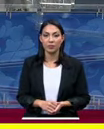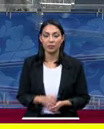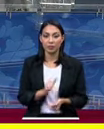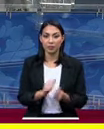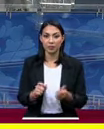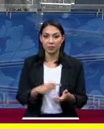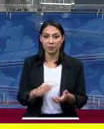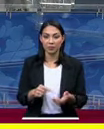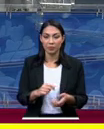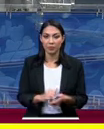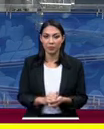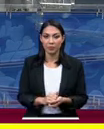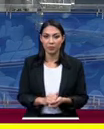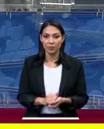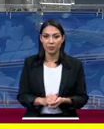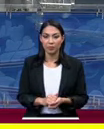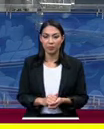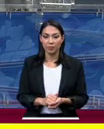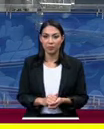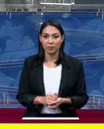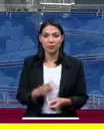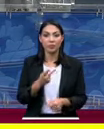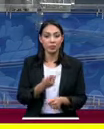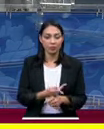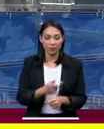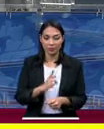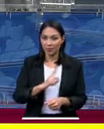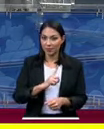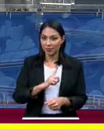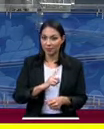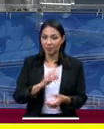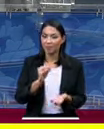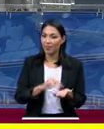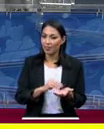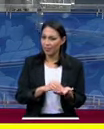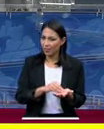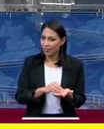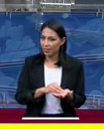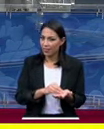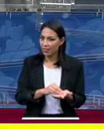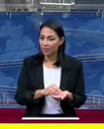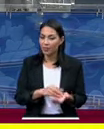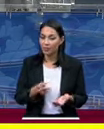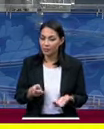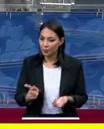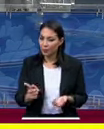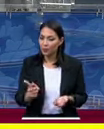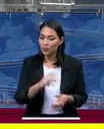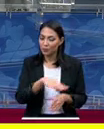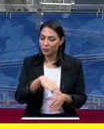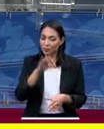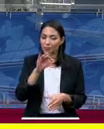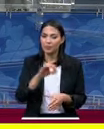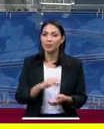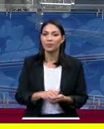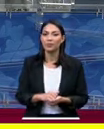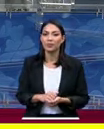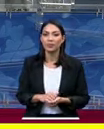Na Time Mania você ganha a partir de 3 acertos. E aí, tá marcando? Vamos seguir sorteando. Mais uma bola saindo do